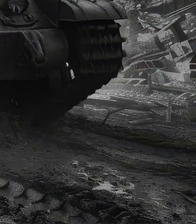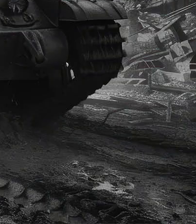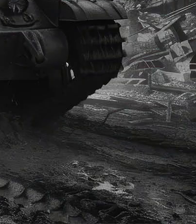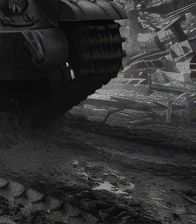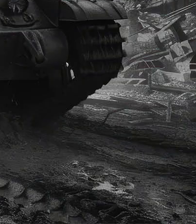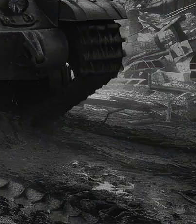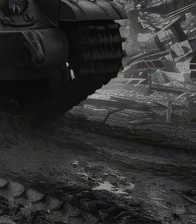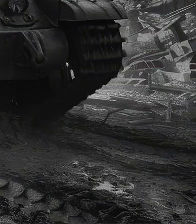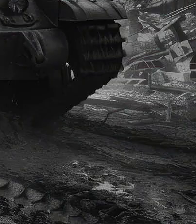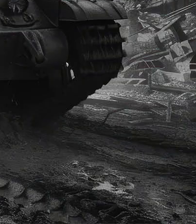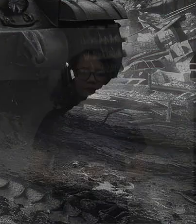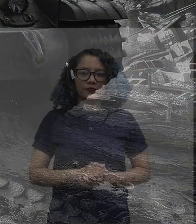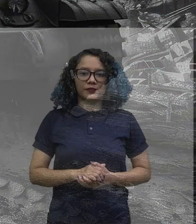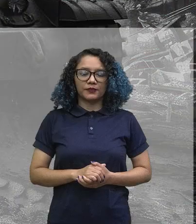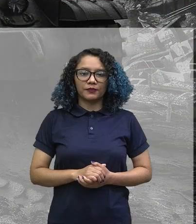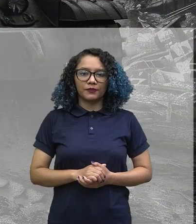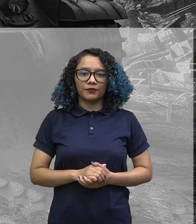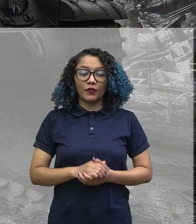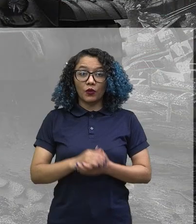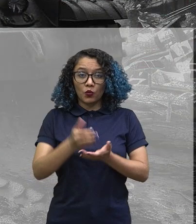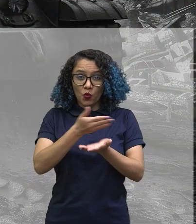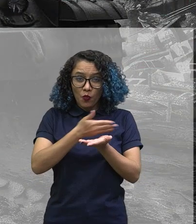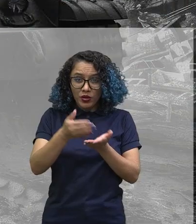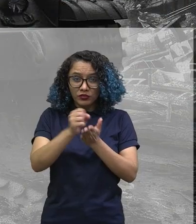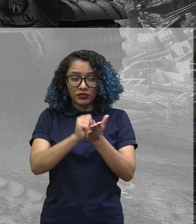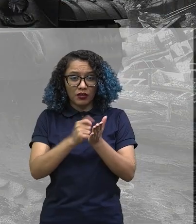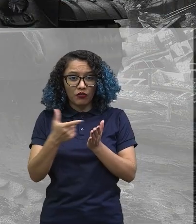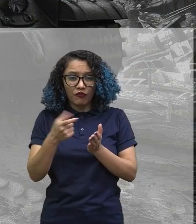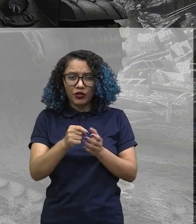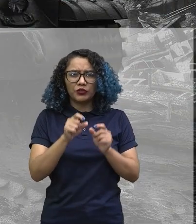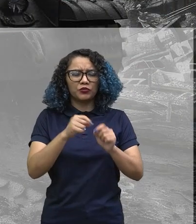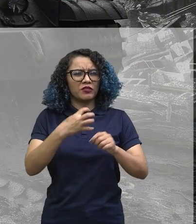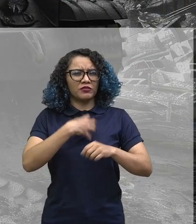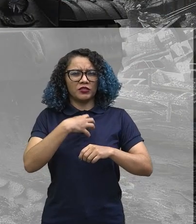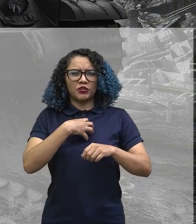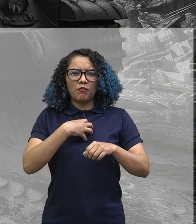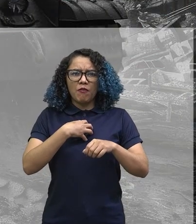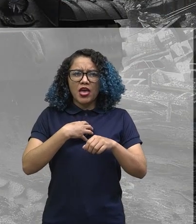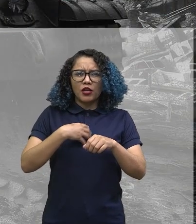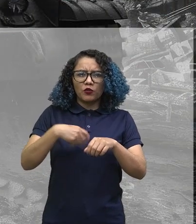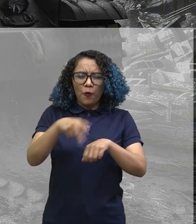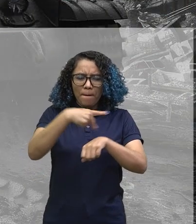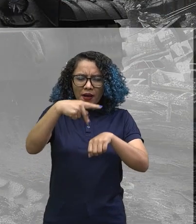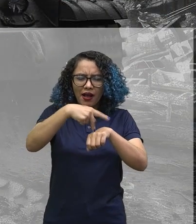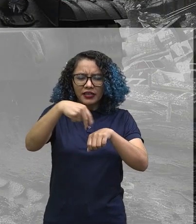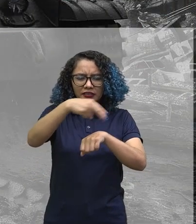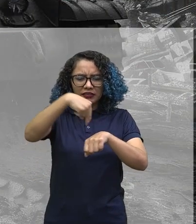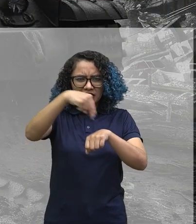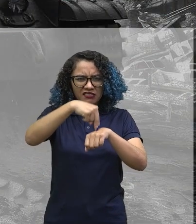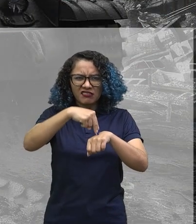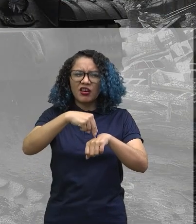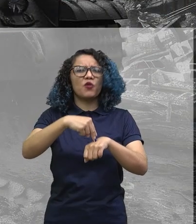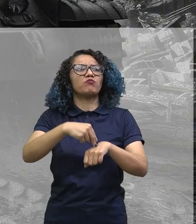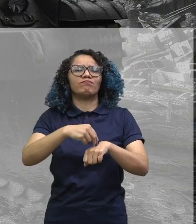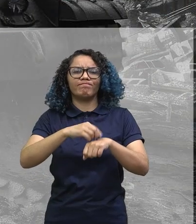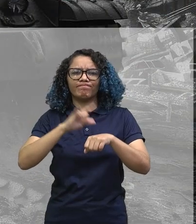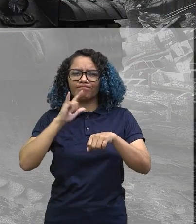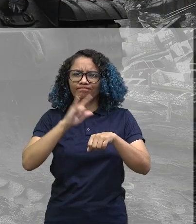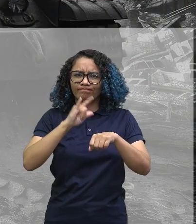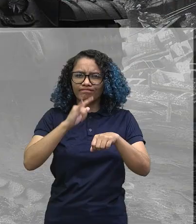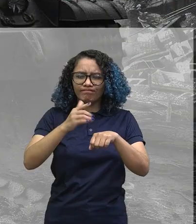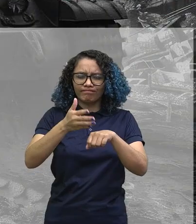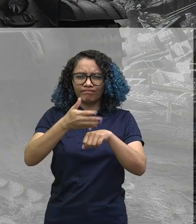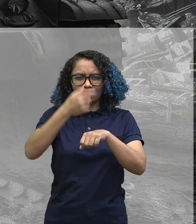nações unificando, né? Esse sentimento de nação muito forte, principalmente na Europa, além